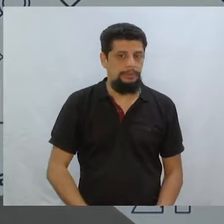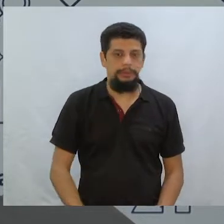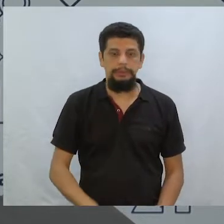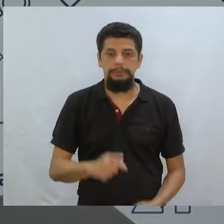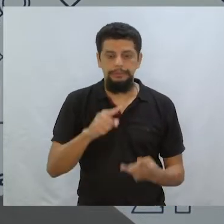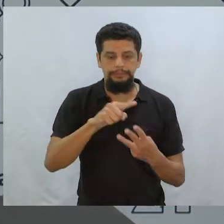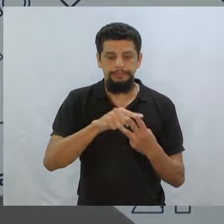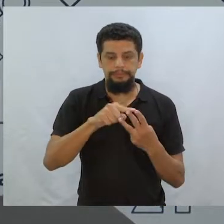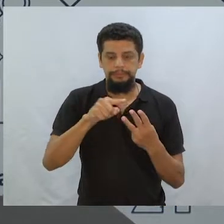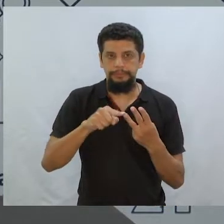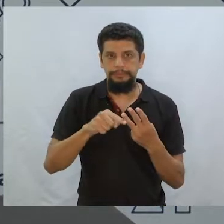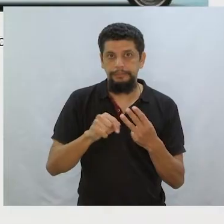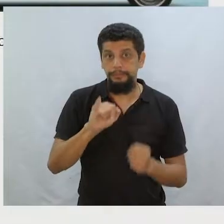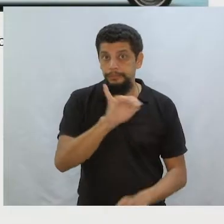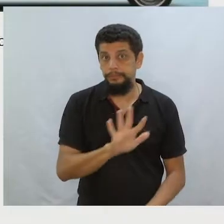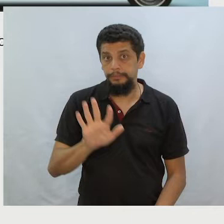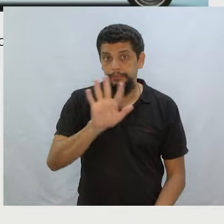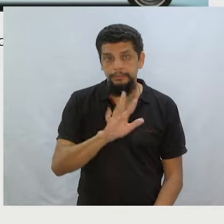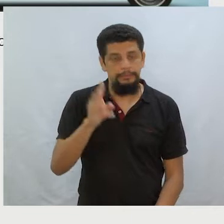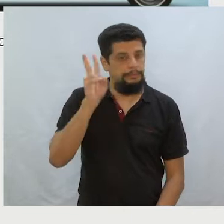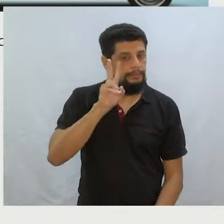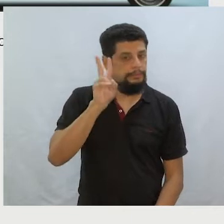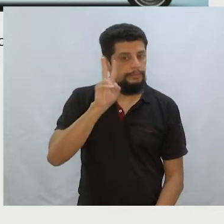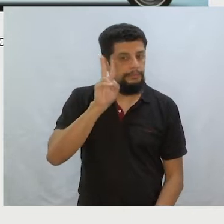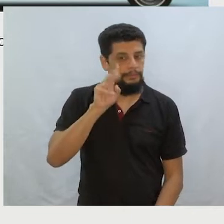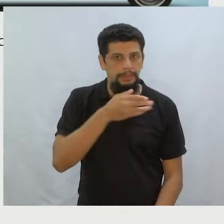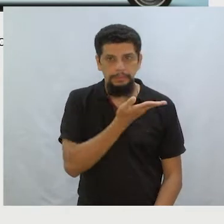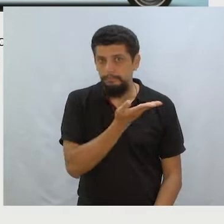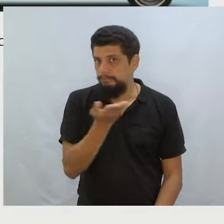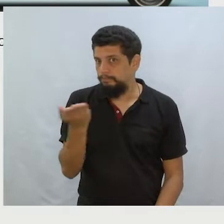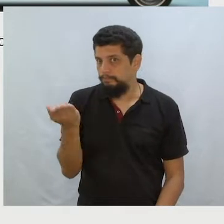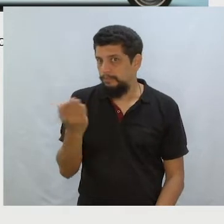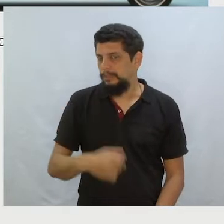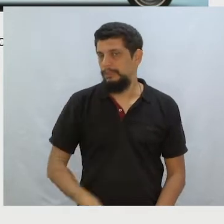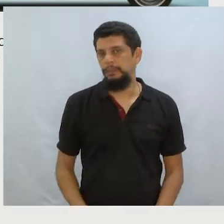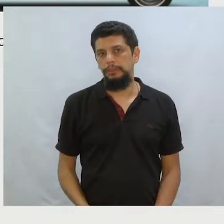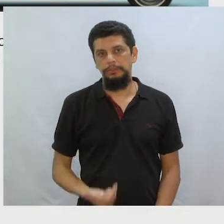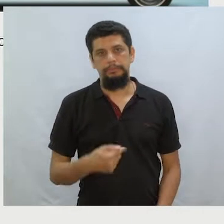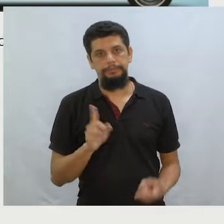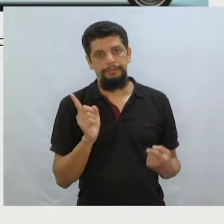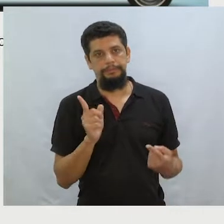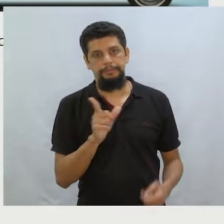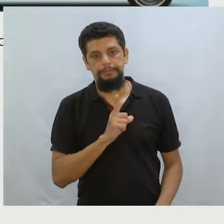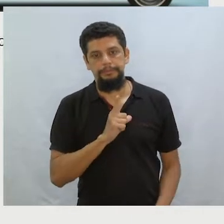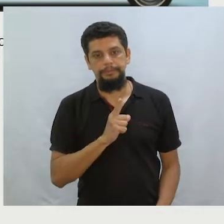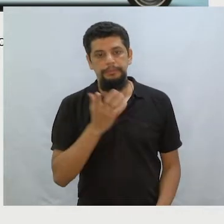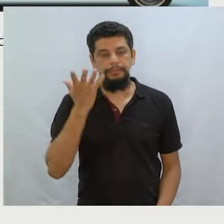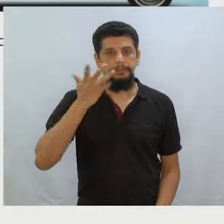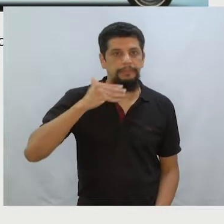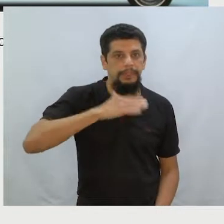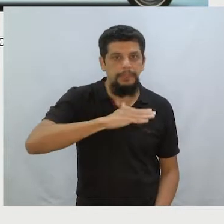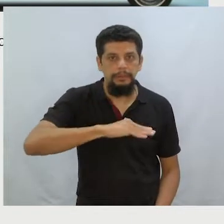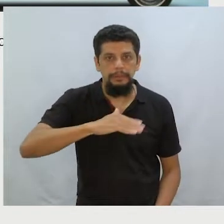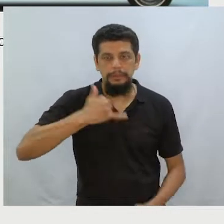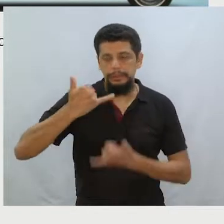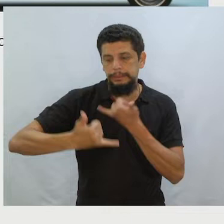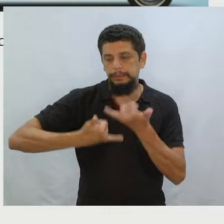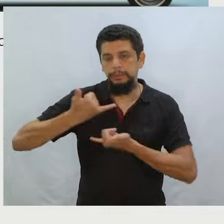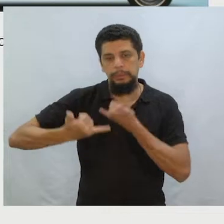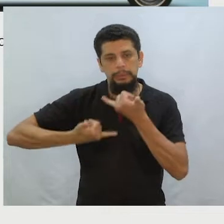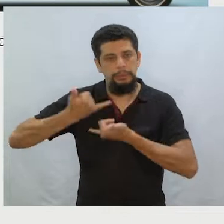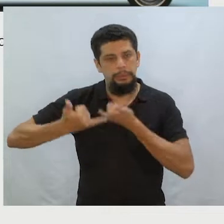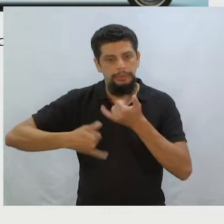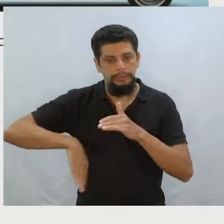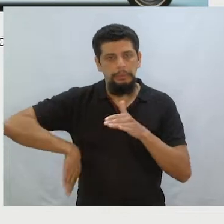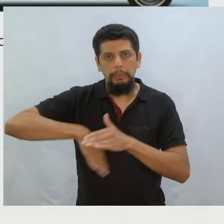imagens o que que essas imagens lembram a você nós temos ali Algumas crianças brincando